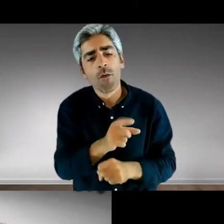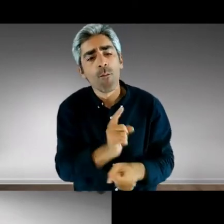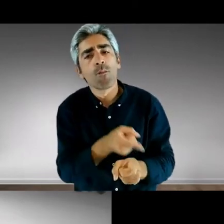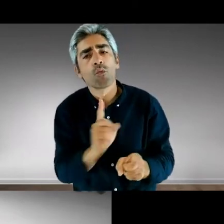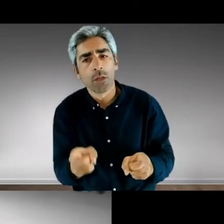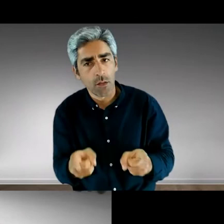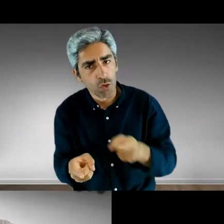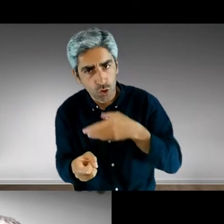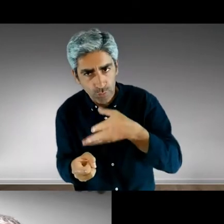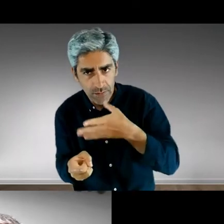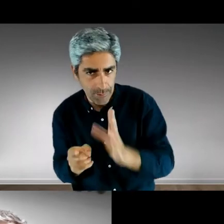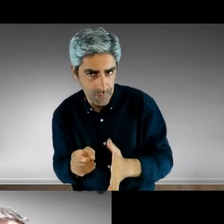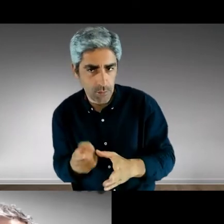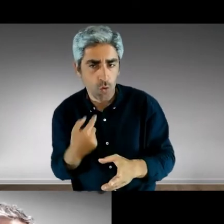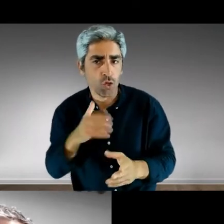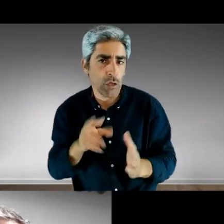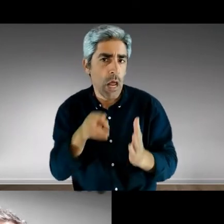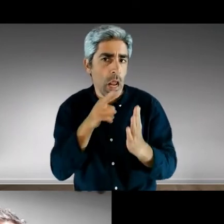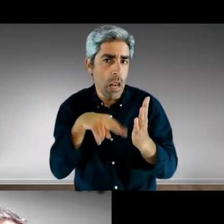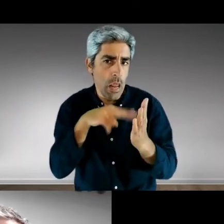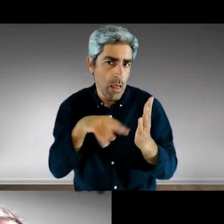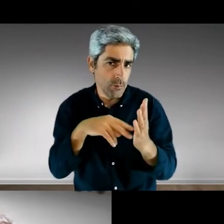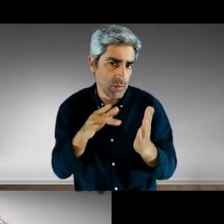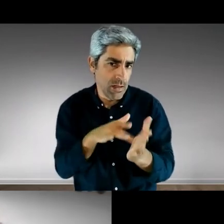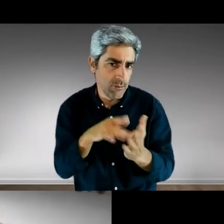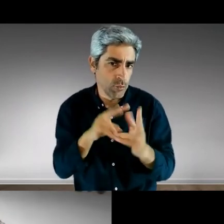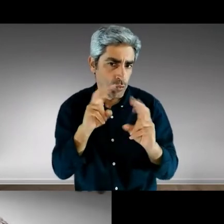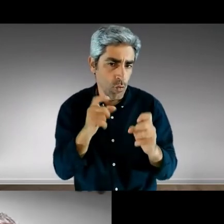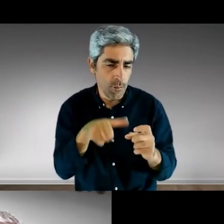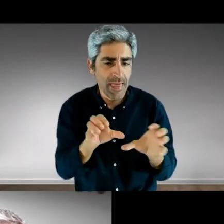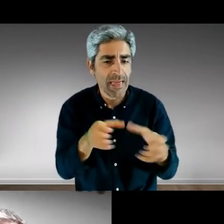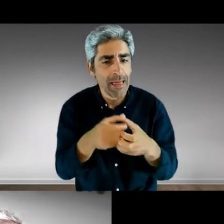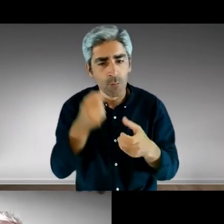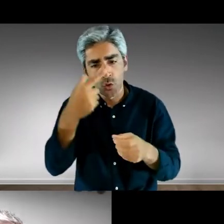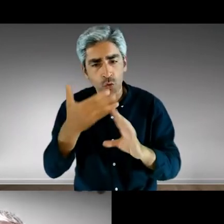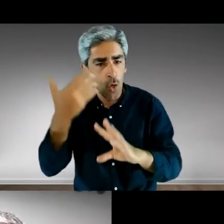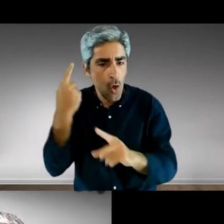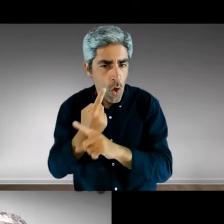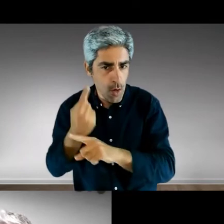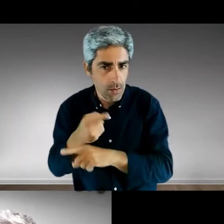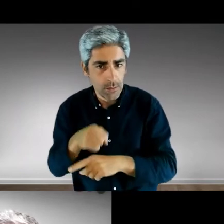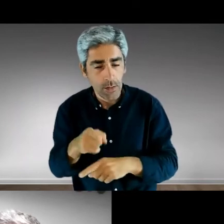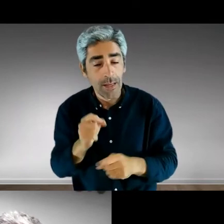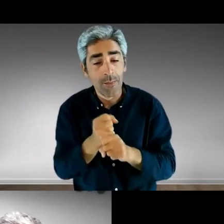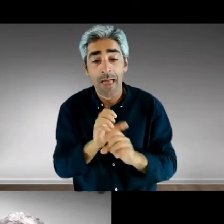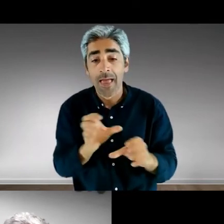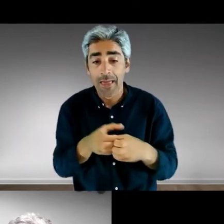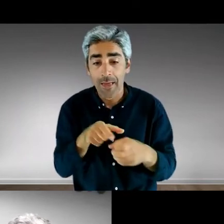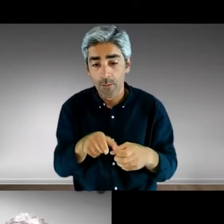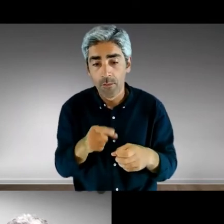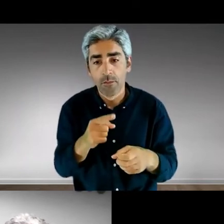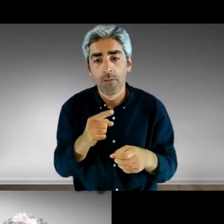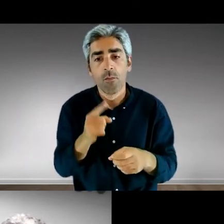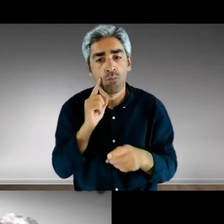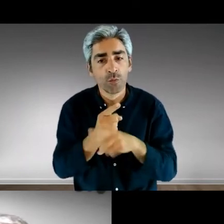porque todos nós, se calhar, já lemos livros sobre equipas, sobre fábulas com as equipas, e trabalhar em equipas, especialmente quando é uma equipa que trabalha toda ao